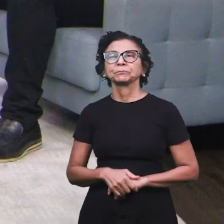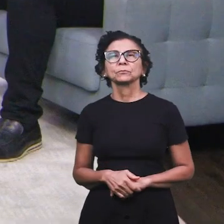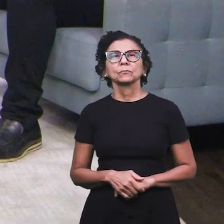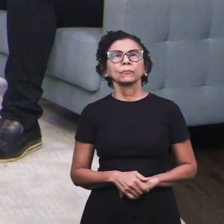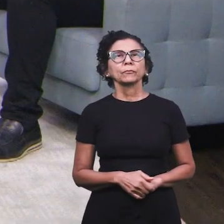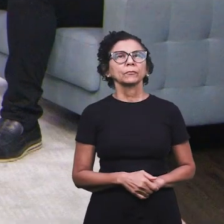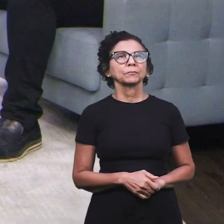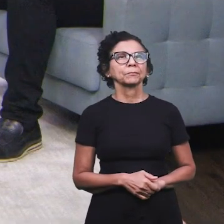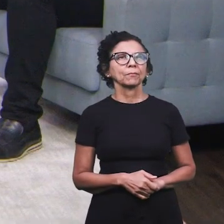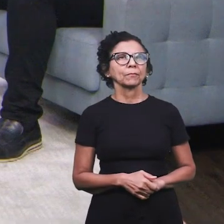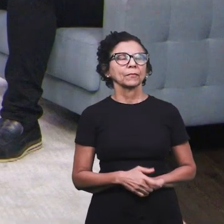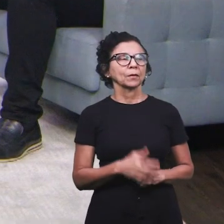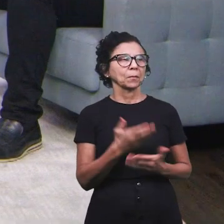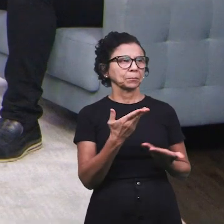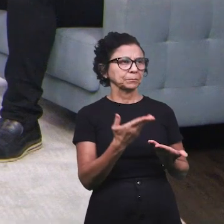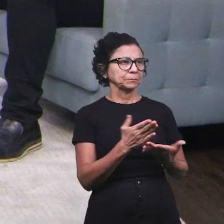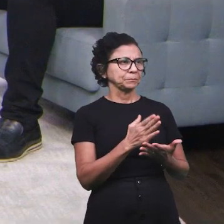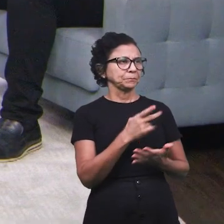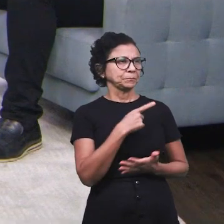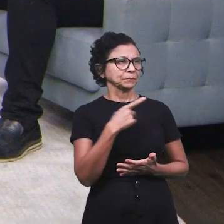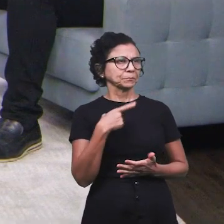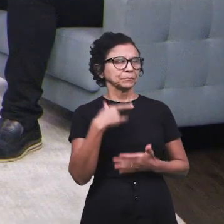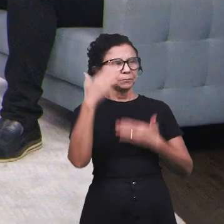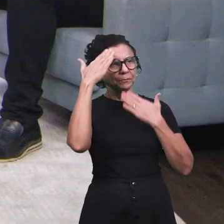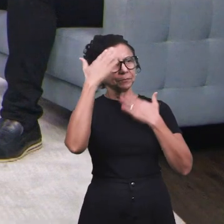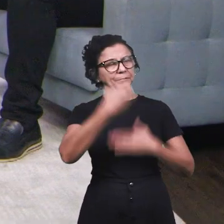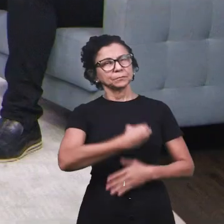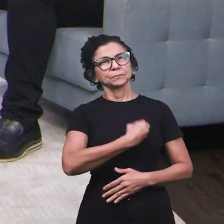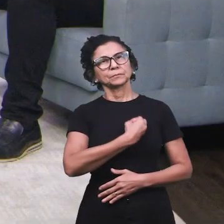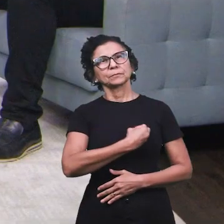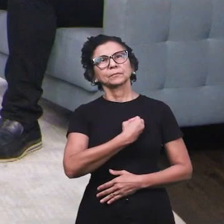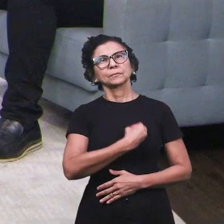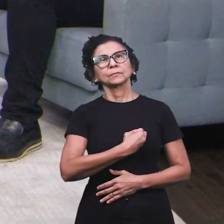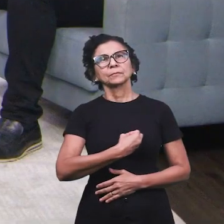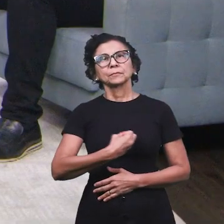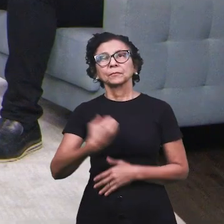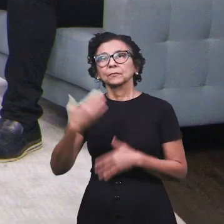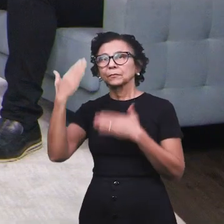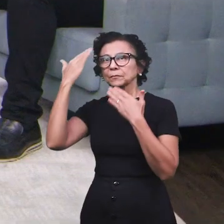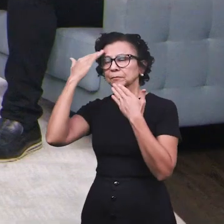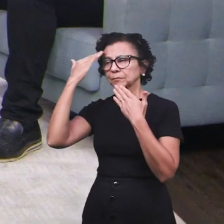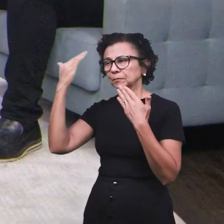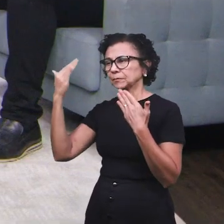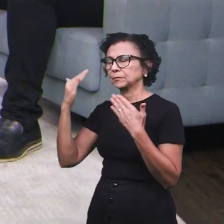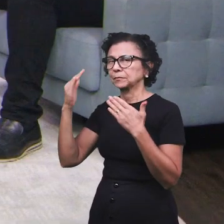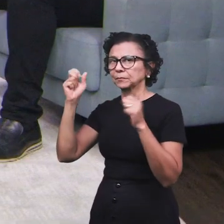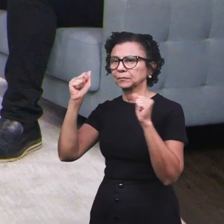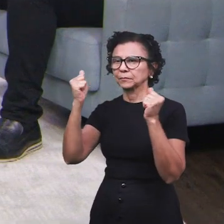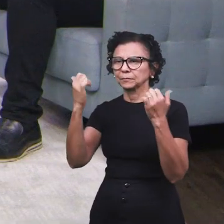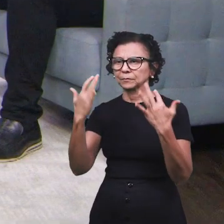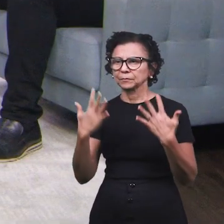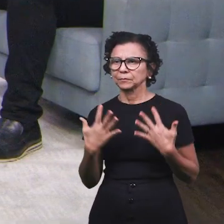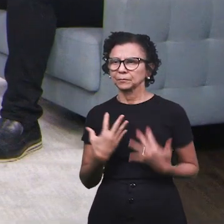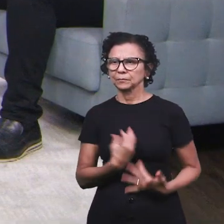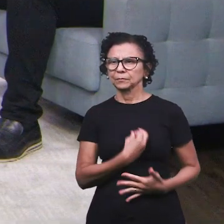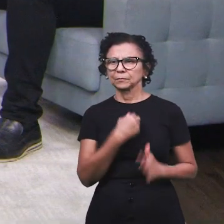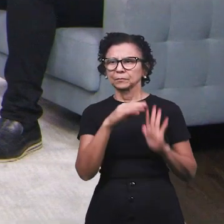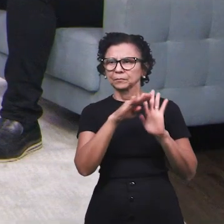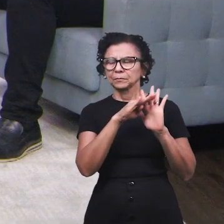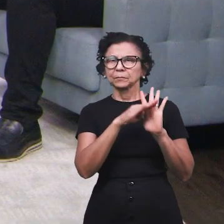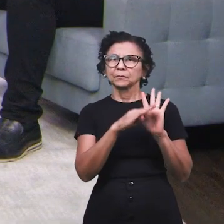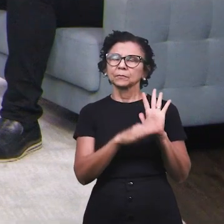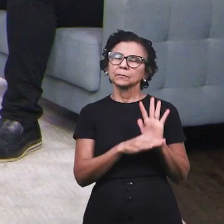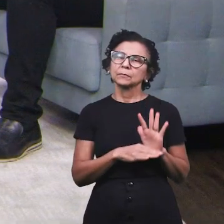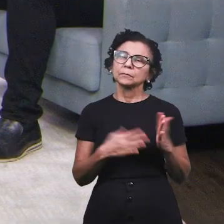Pastor Silvano, suas considerações finais. Muito obrigado pela sua participação. Eu que agradeço, Abel. É uma bênção estar participando desse